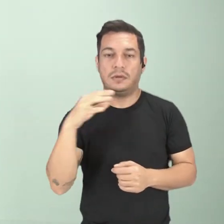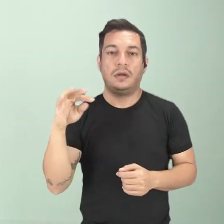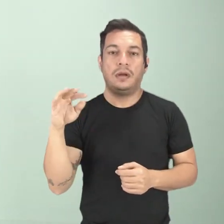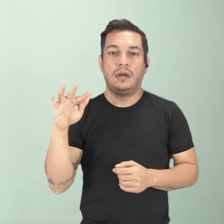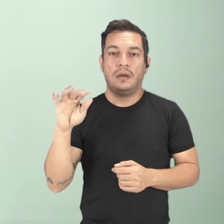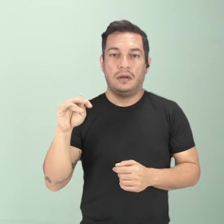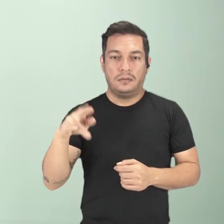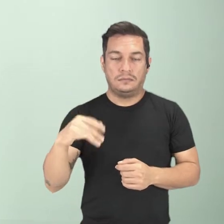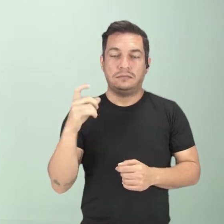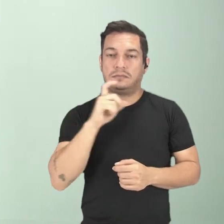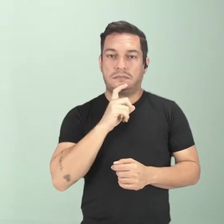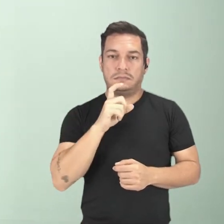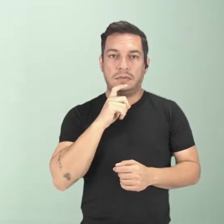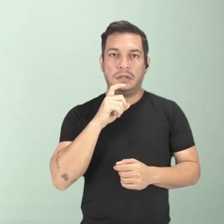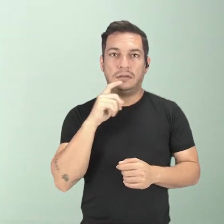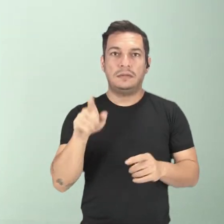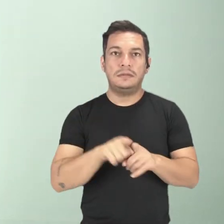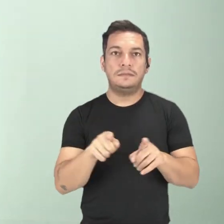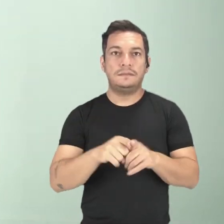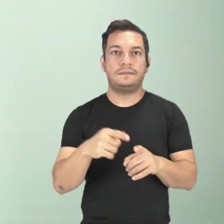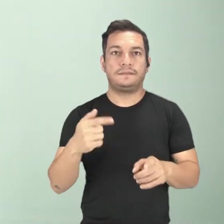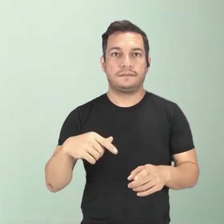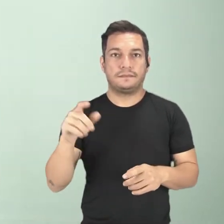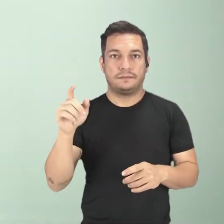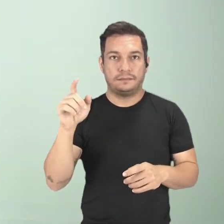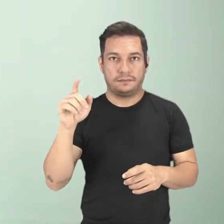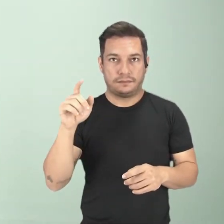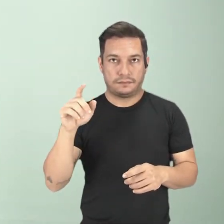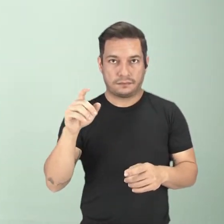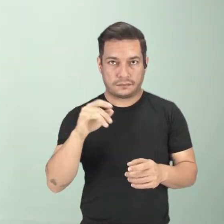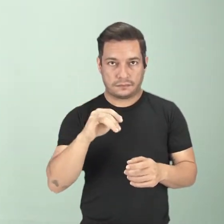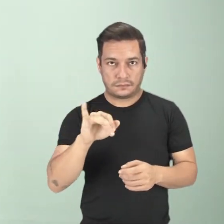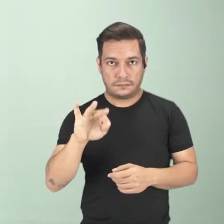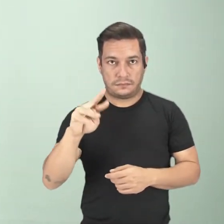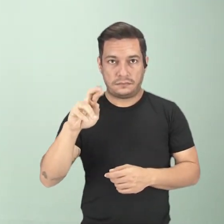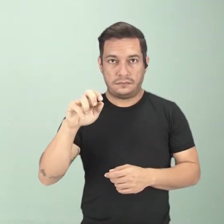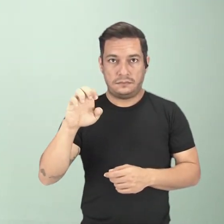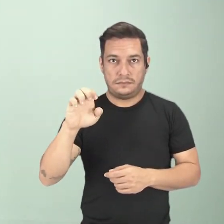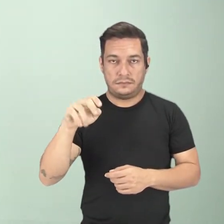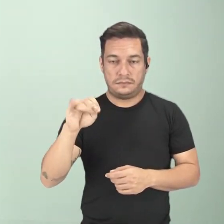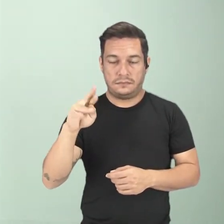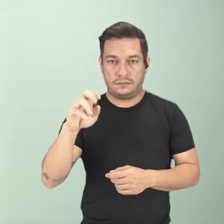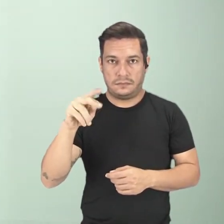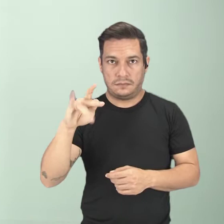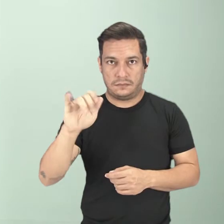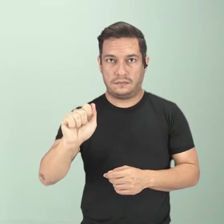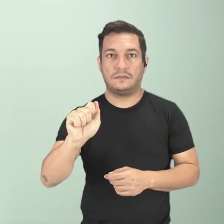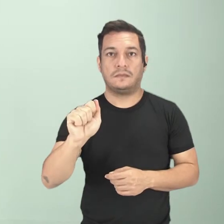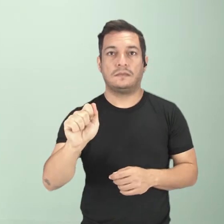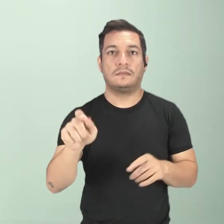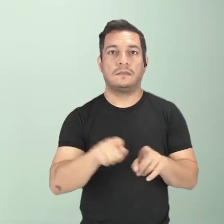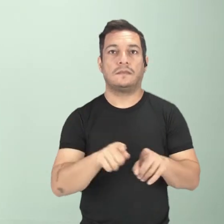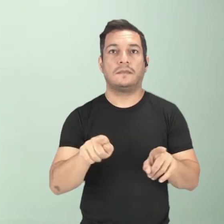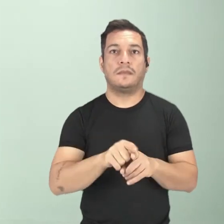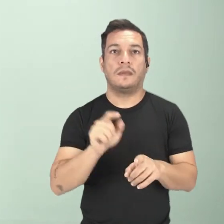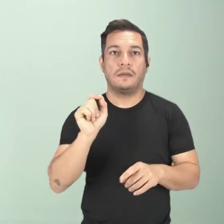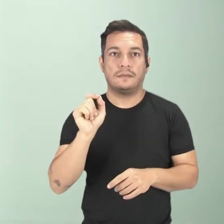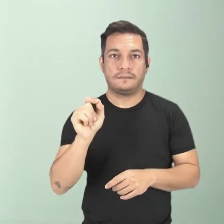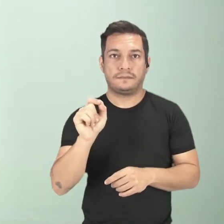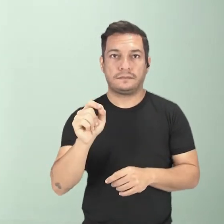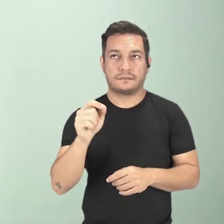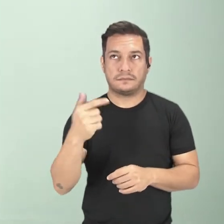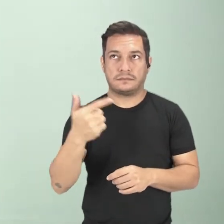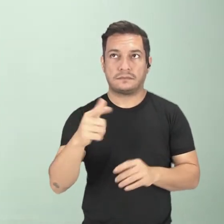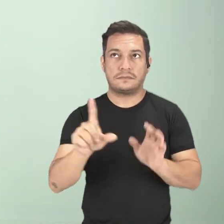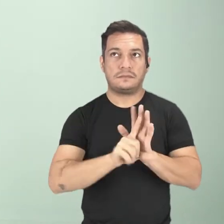vou abordar a segunda lei da termodinâmica e a entropia, as implicações que tanto a segunda